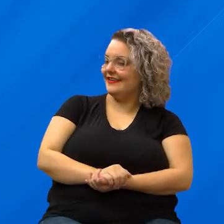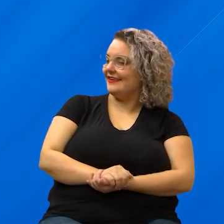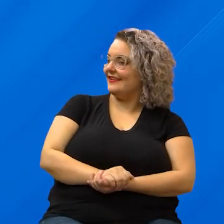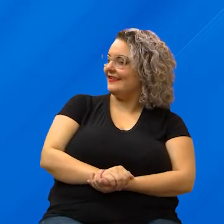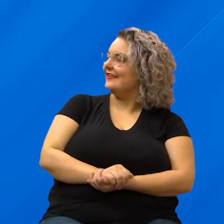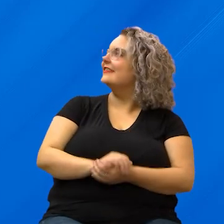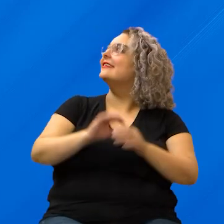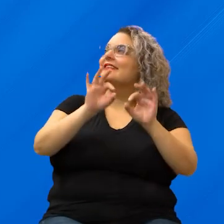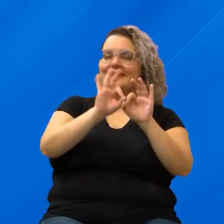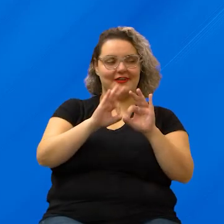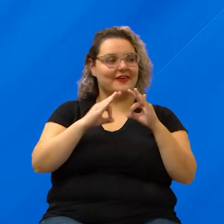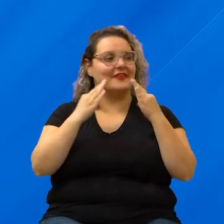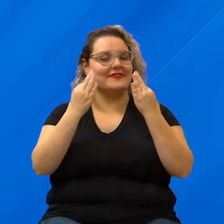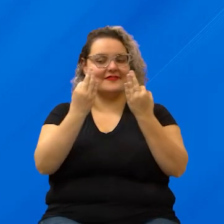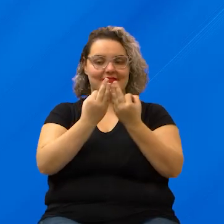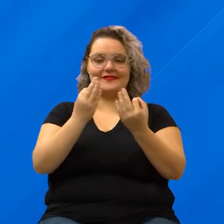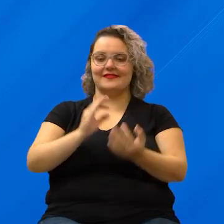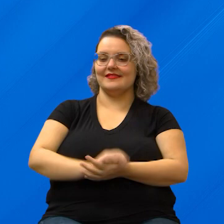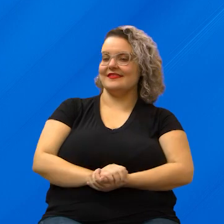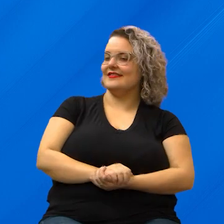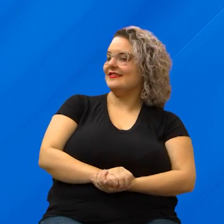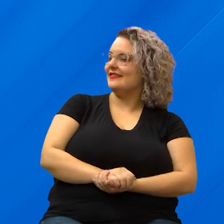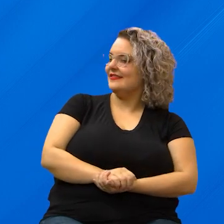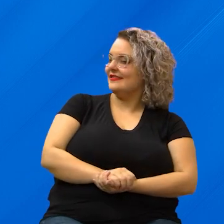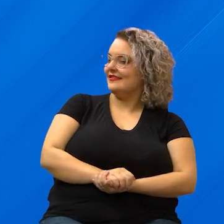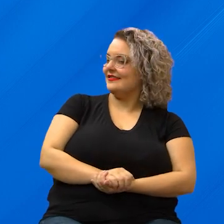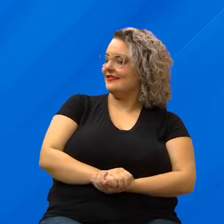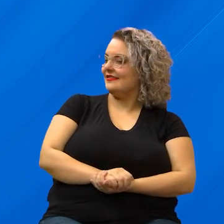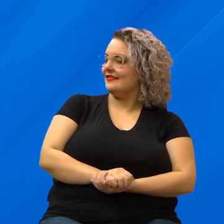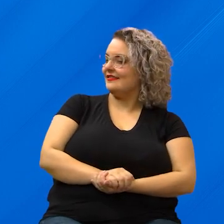Olha só, ainda com a família.